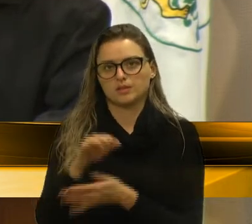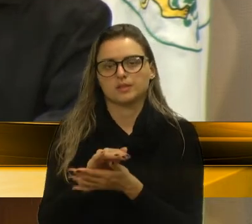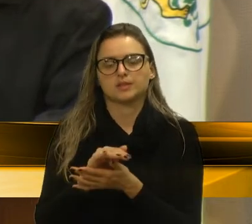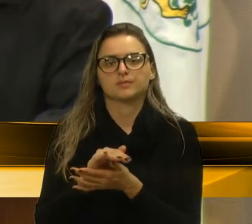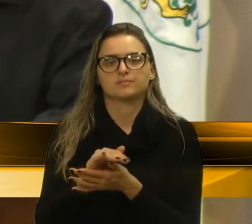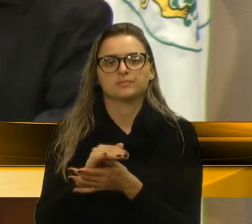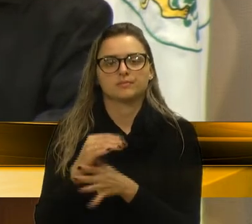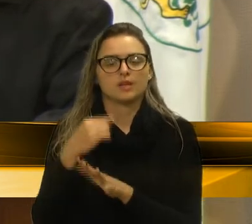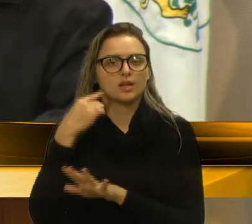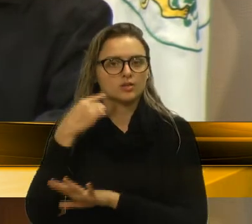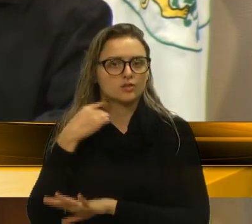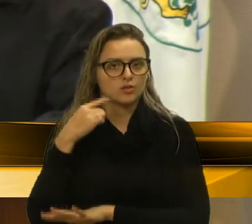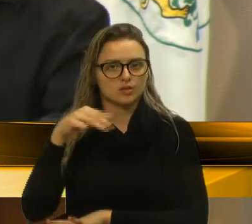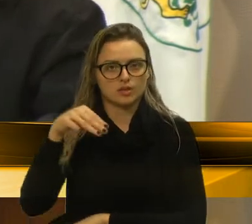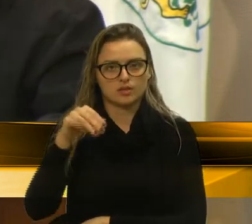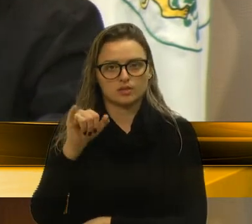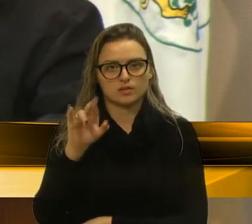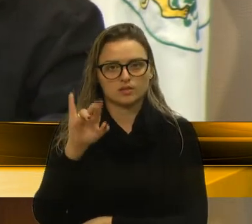Miriam,